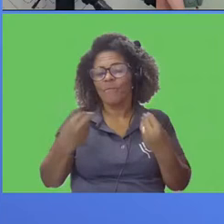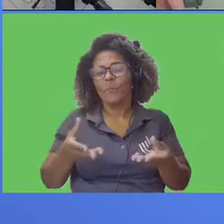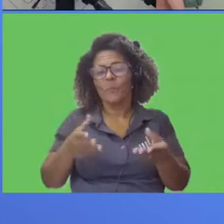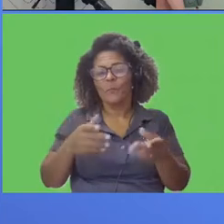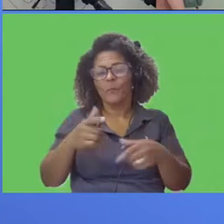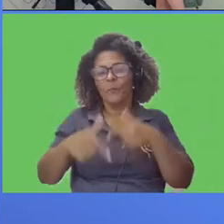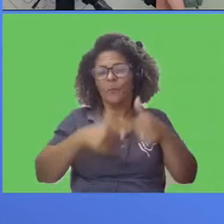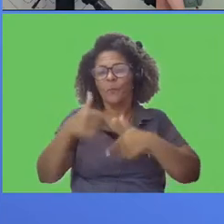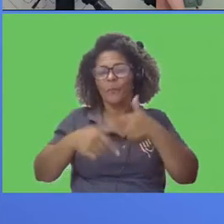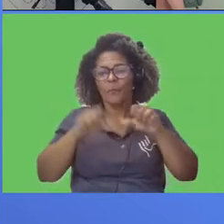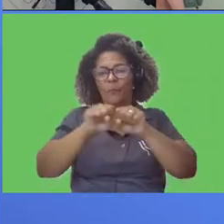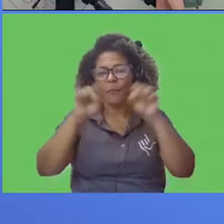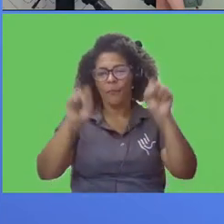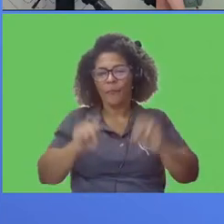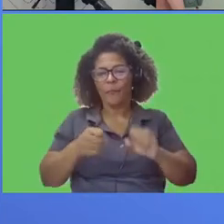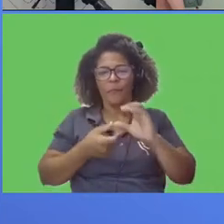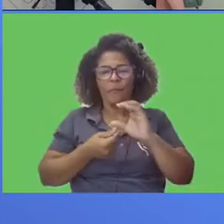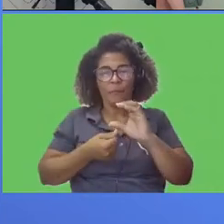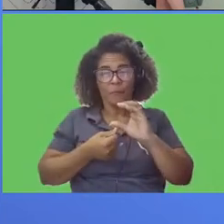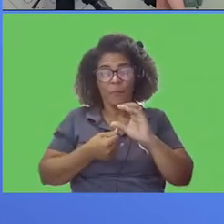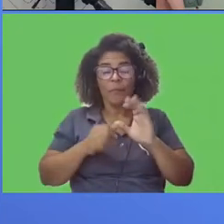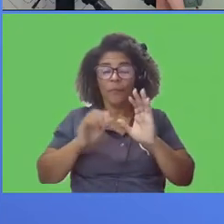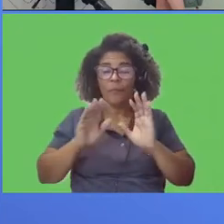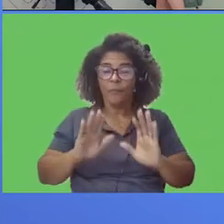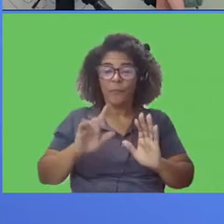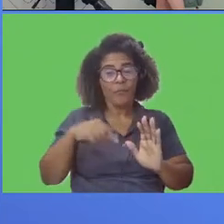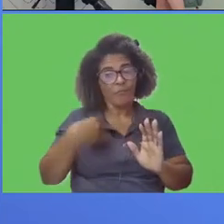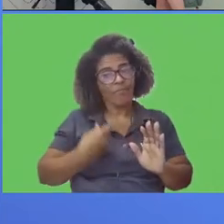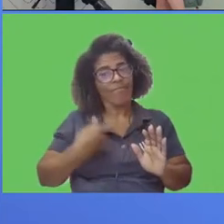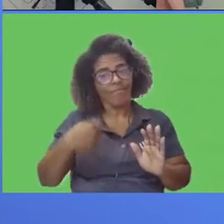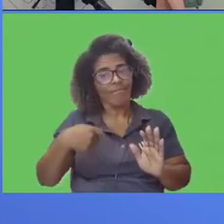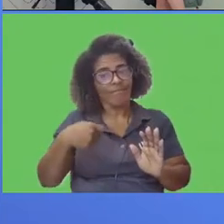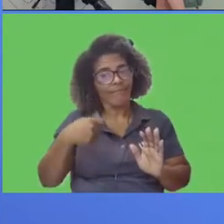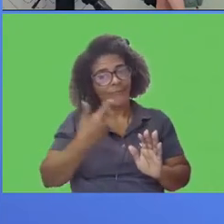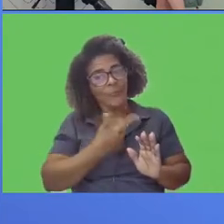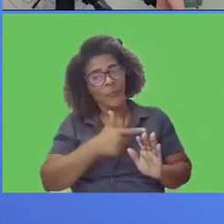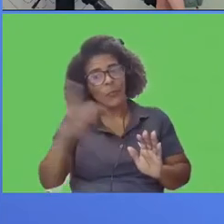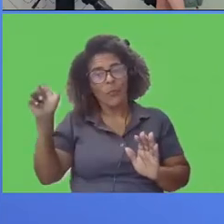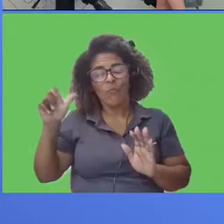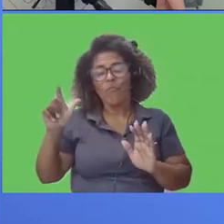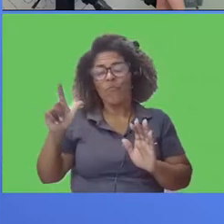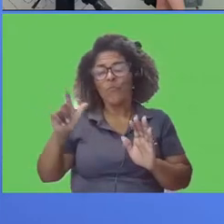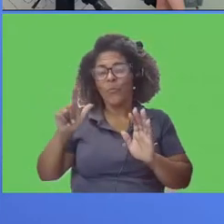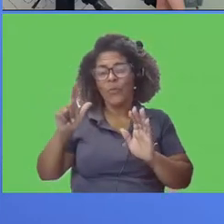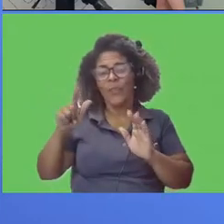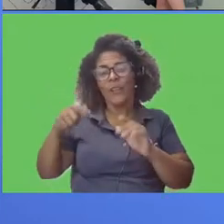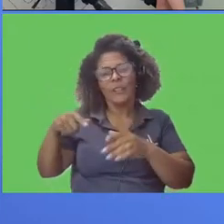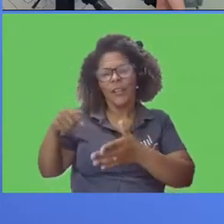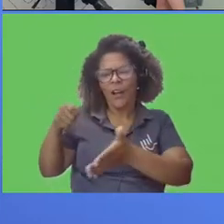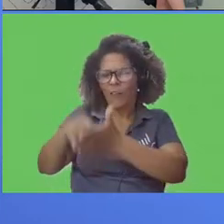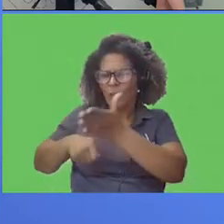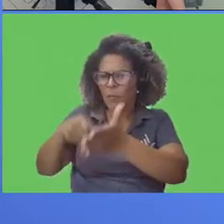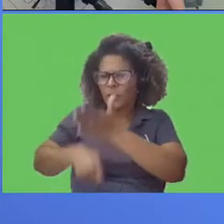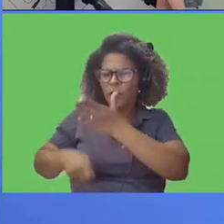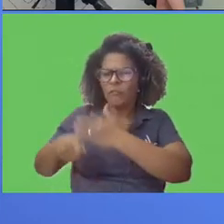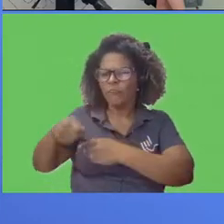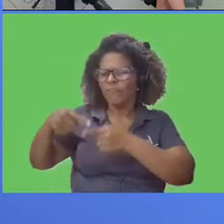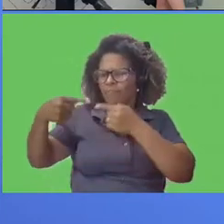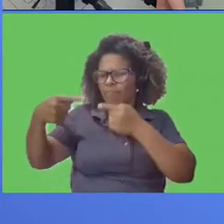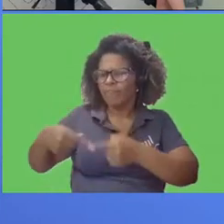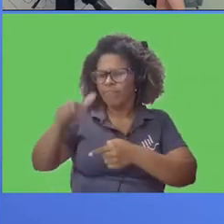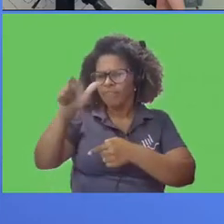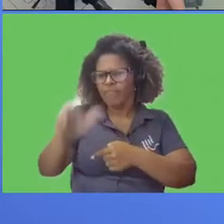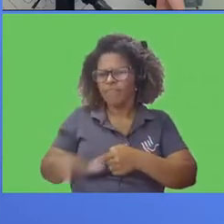forças produtivas, quando, na verdade, a gente precisa de ter uma outra lógica de afirmação da dignidade,